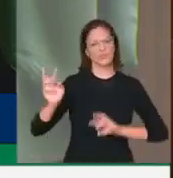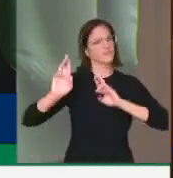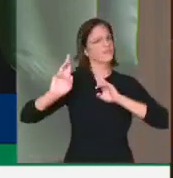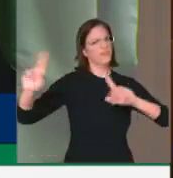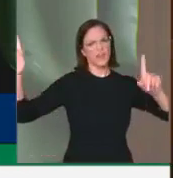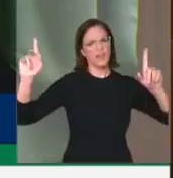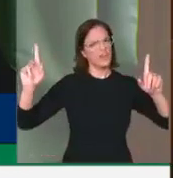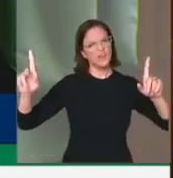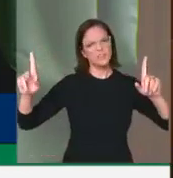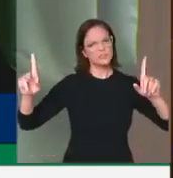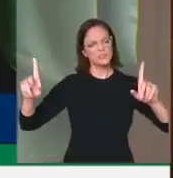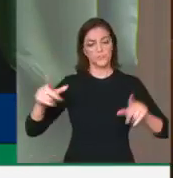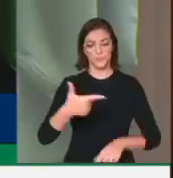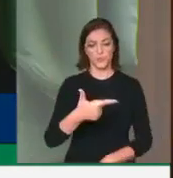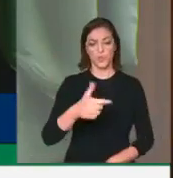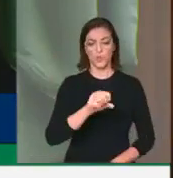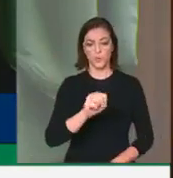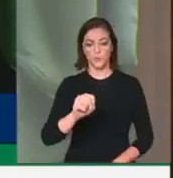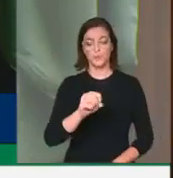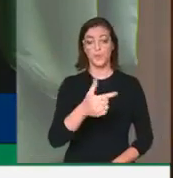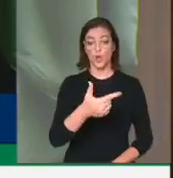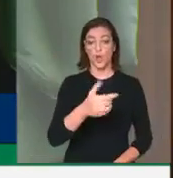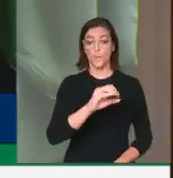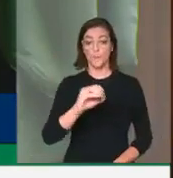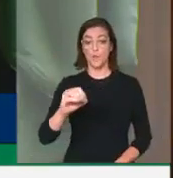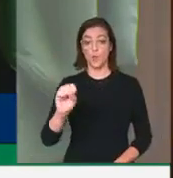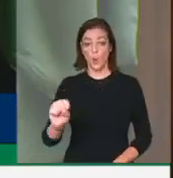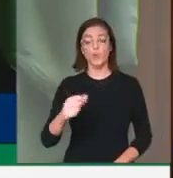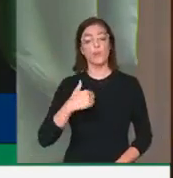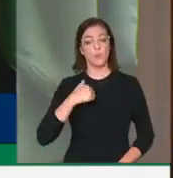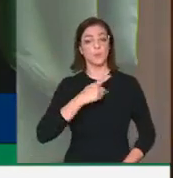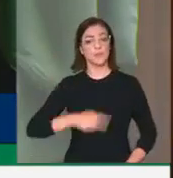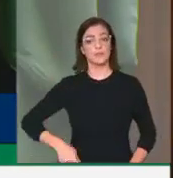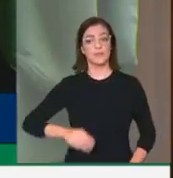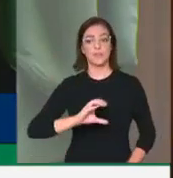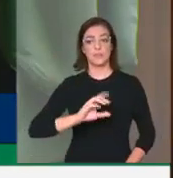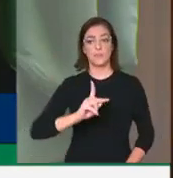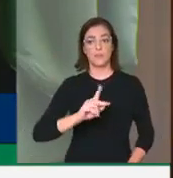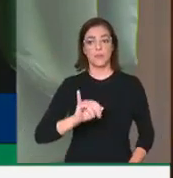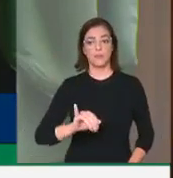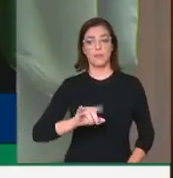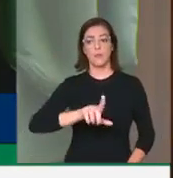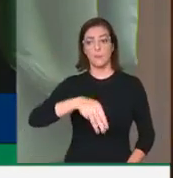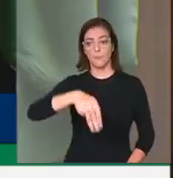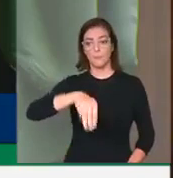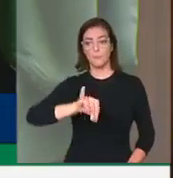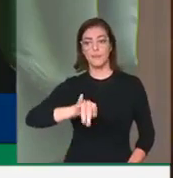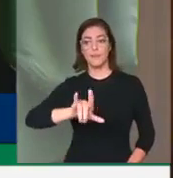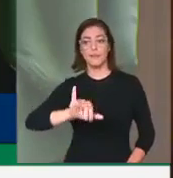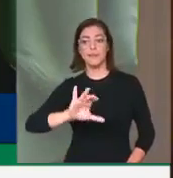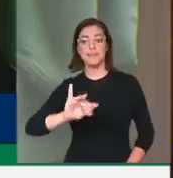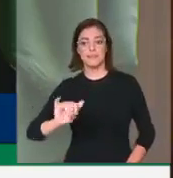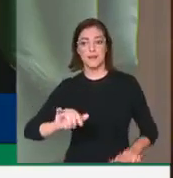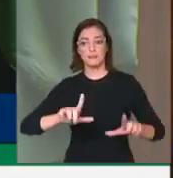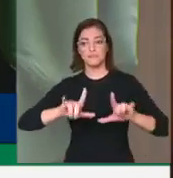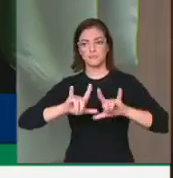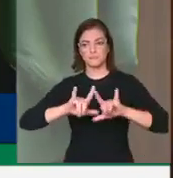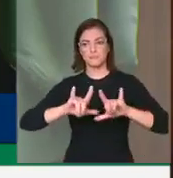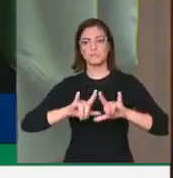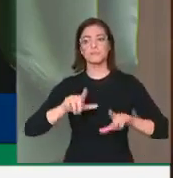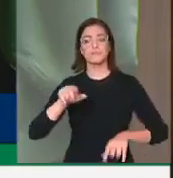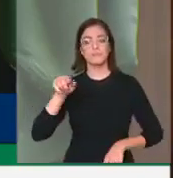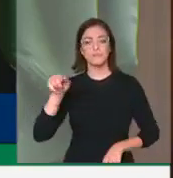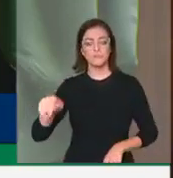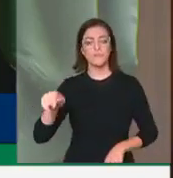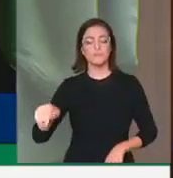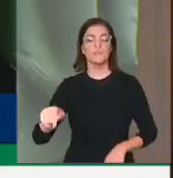relação a isso. Em 2008, eu presidi a CPI das milícias. E foi uma das ações mais importantes do enfrentamento às milícias.